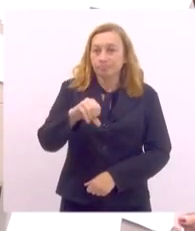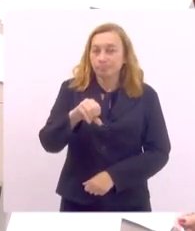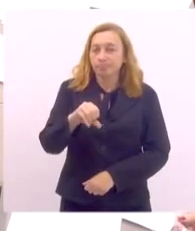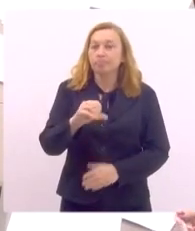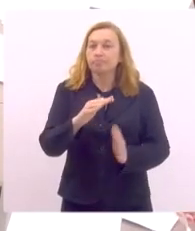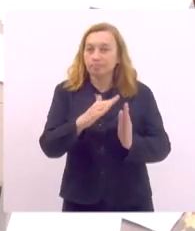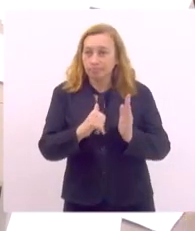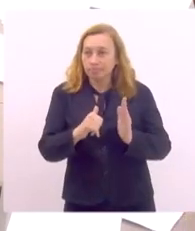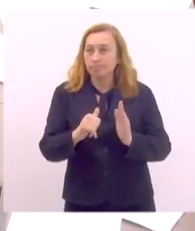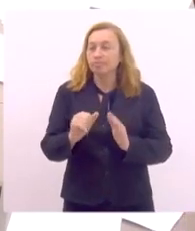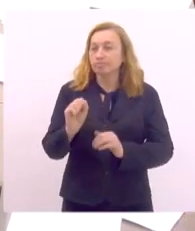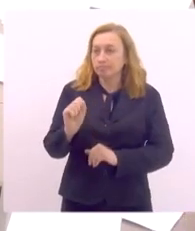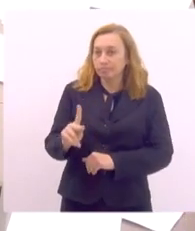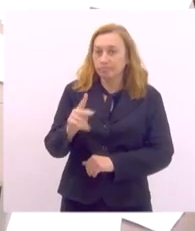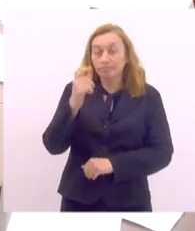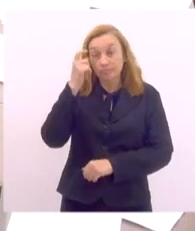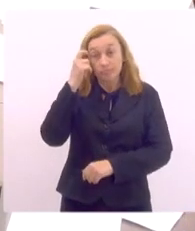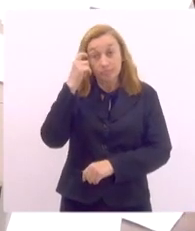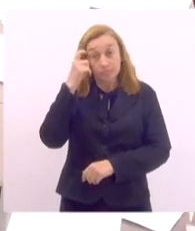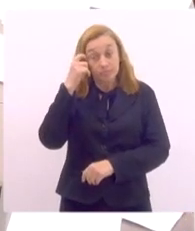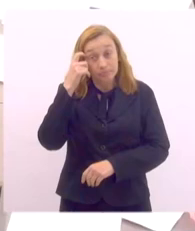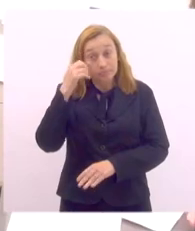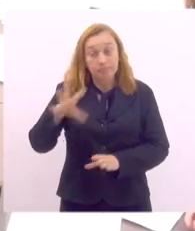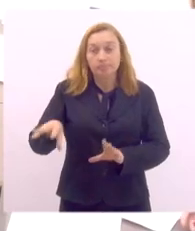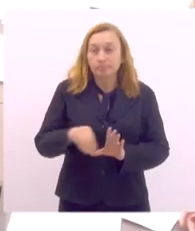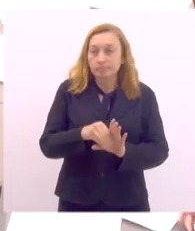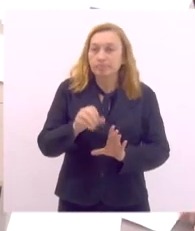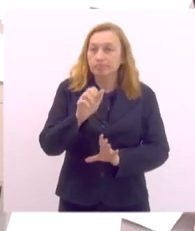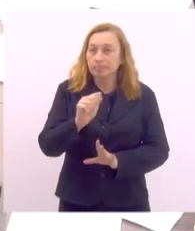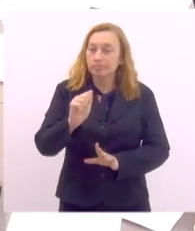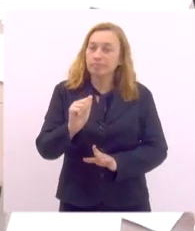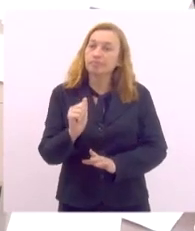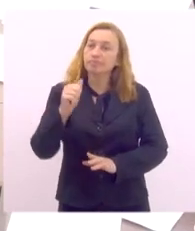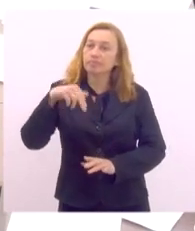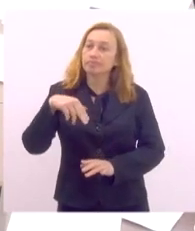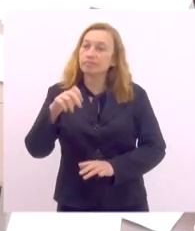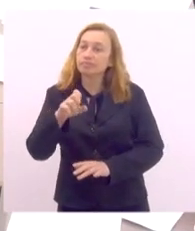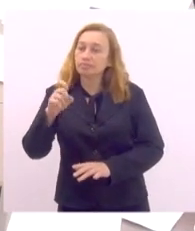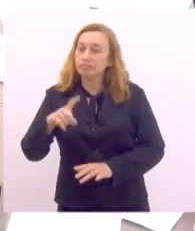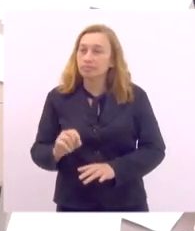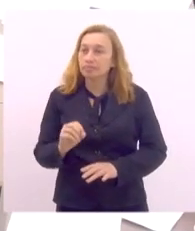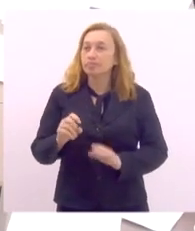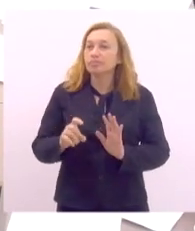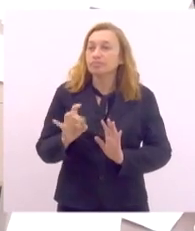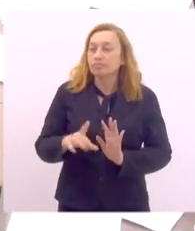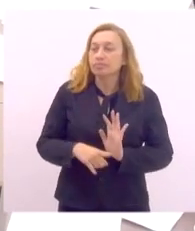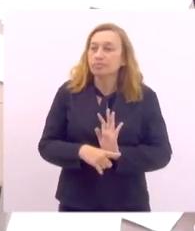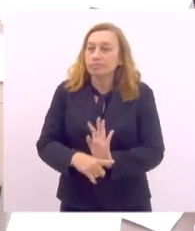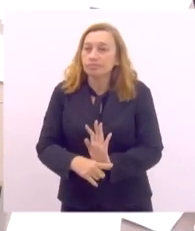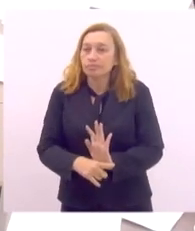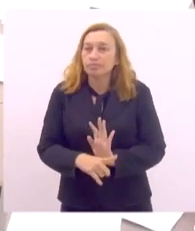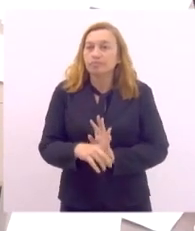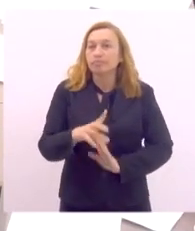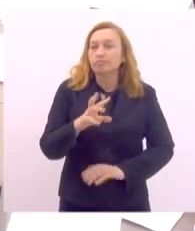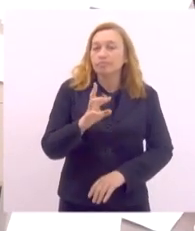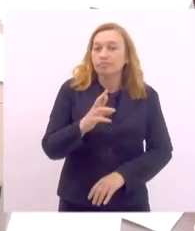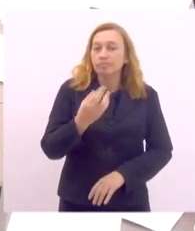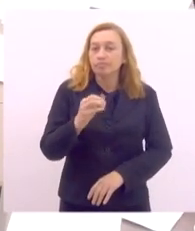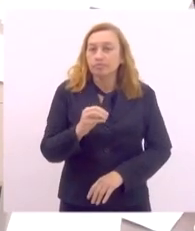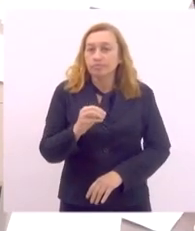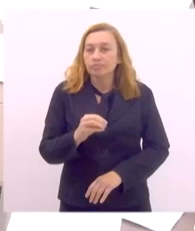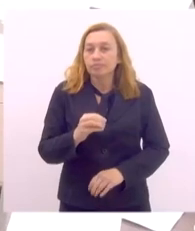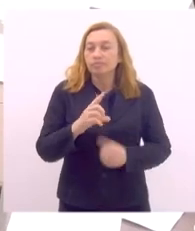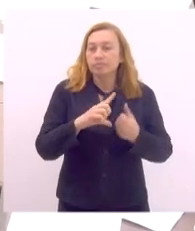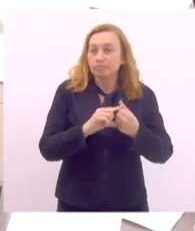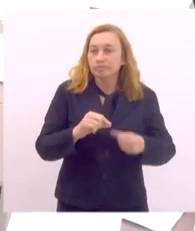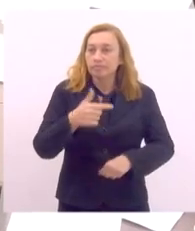derrubada. Presidente. Não, mas presidente, ele vai enquadrar a questão do anexo que tratou com o senhor, por favor. Só para ajudar, Rodrigo, olha só. Artigo